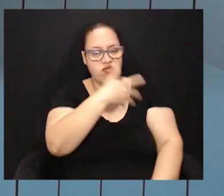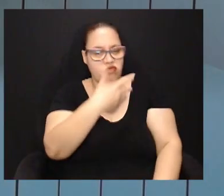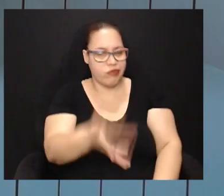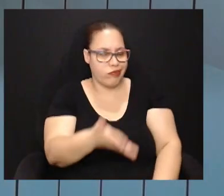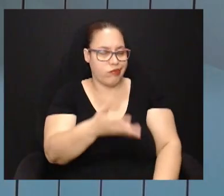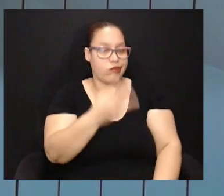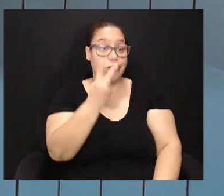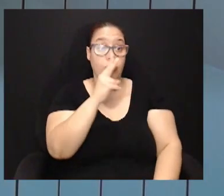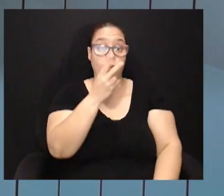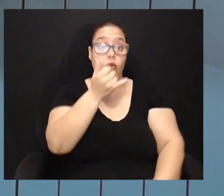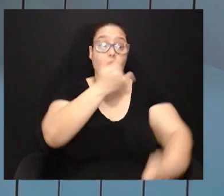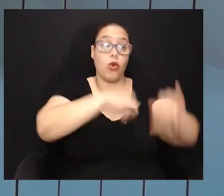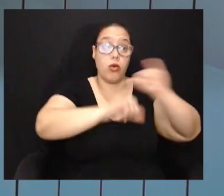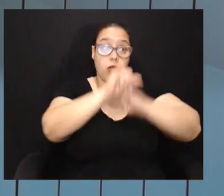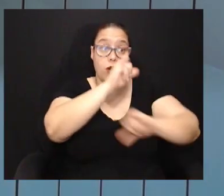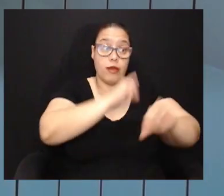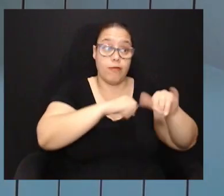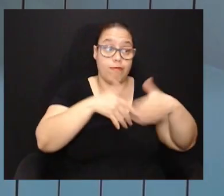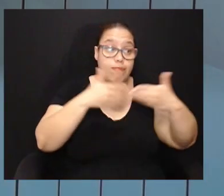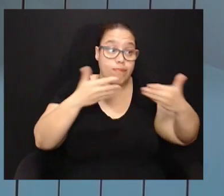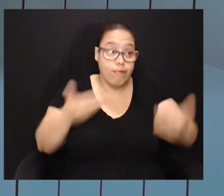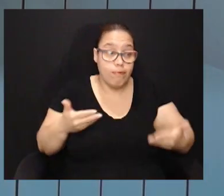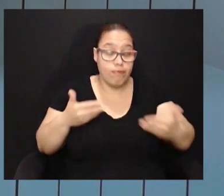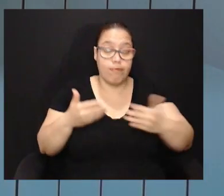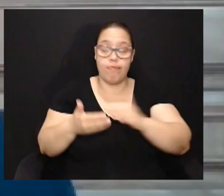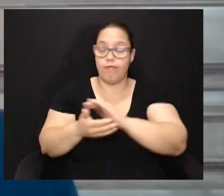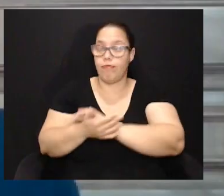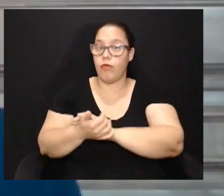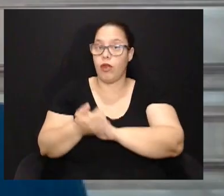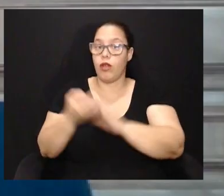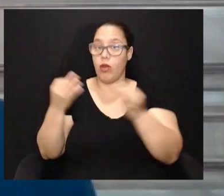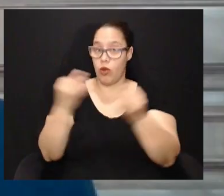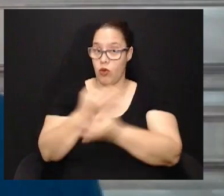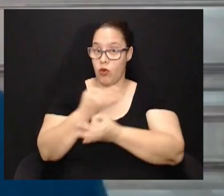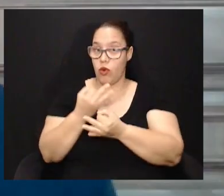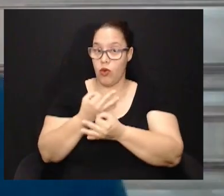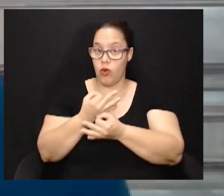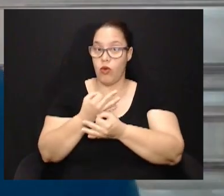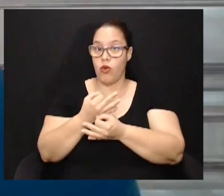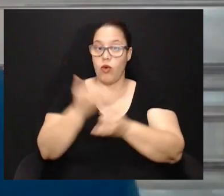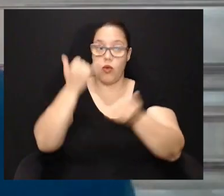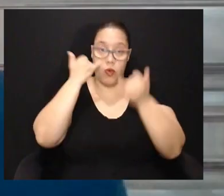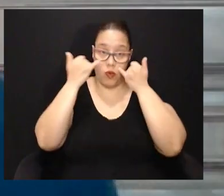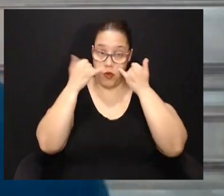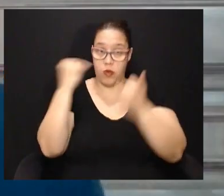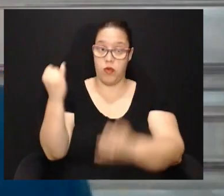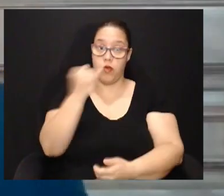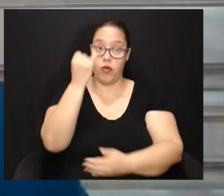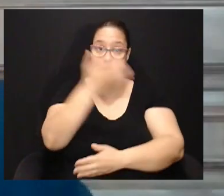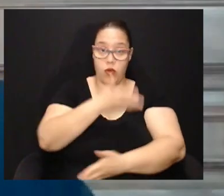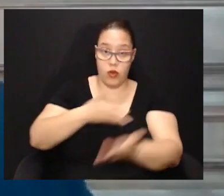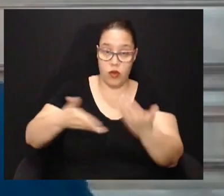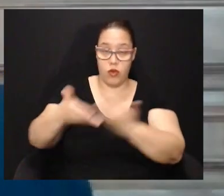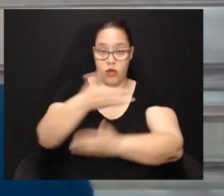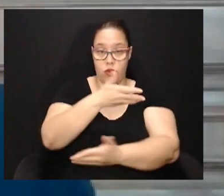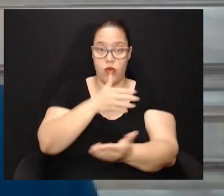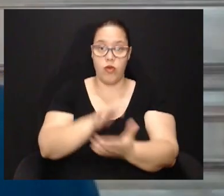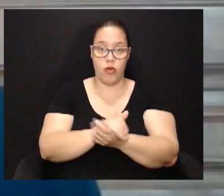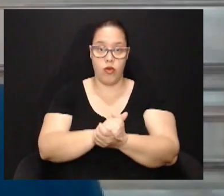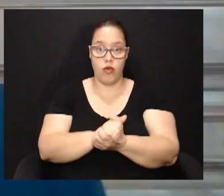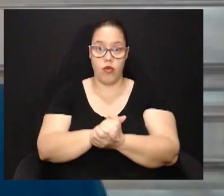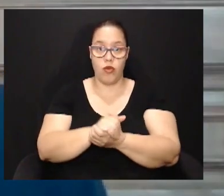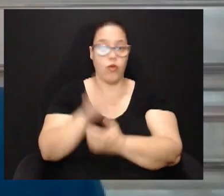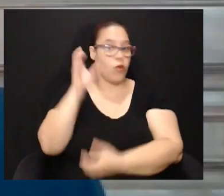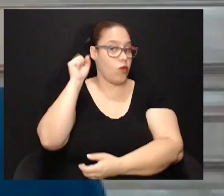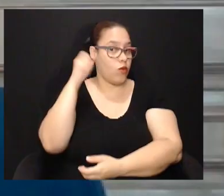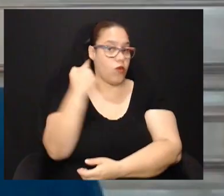são essas duas substâncias? Ótimo, Cassiane. Essa é uma informação muito importante da gente estar compartilhando